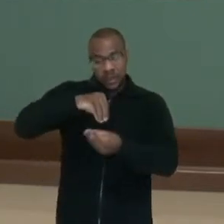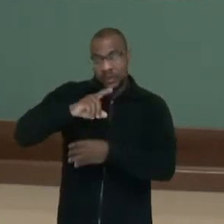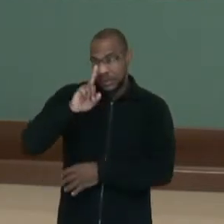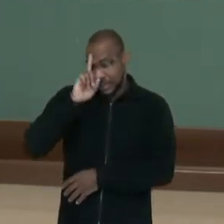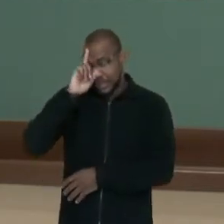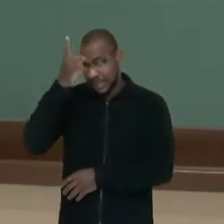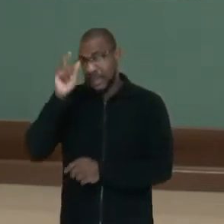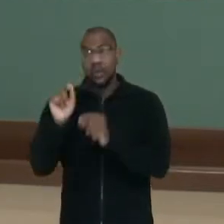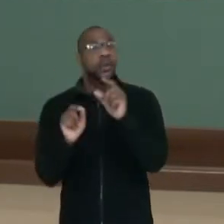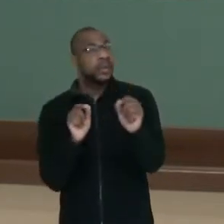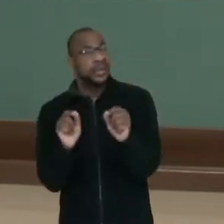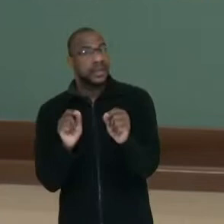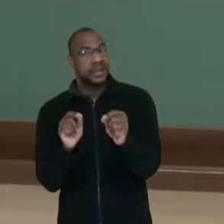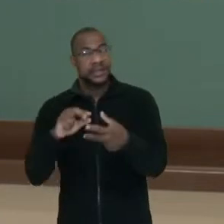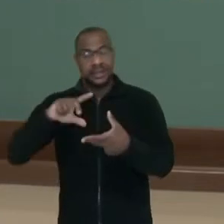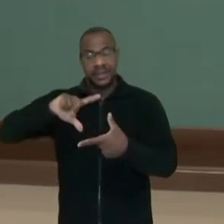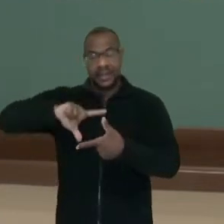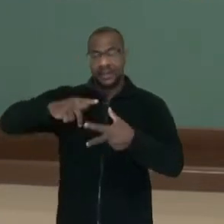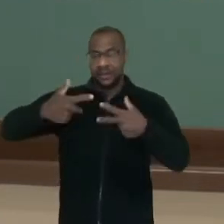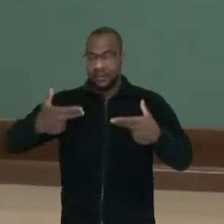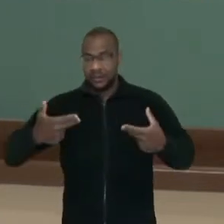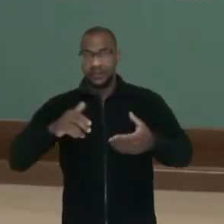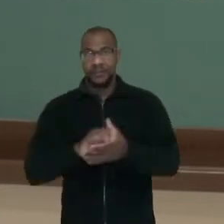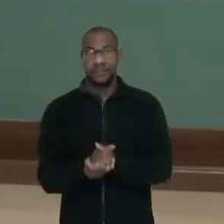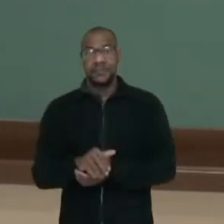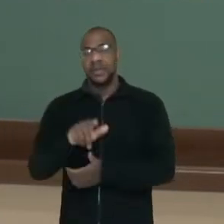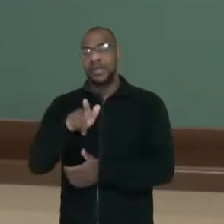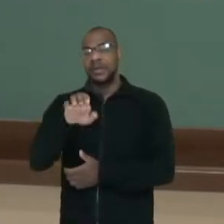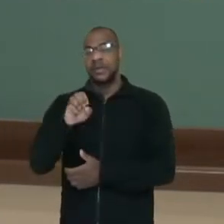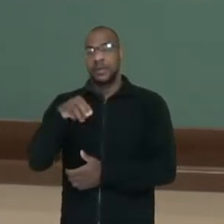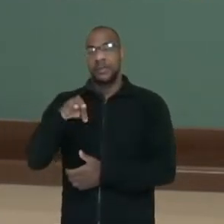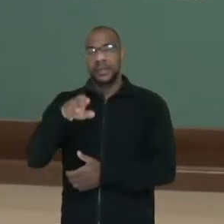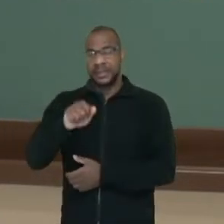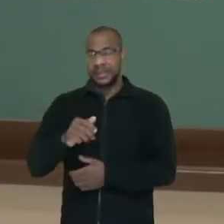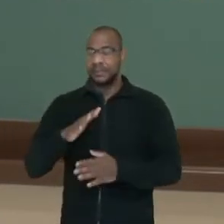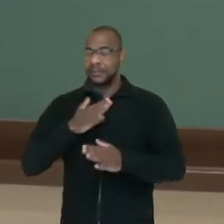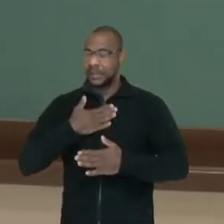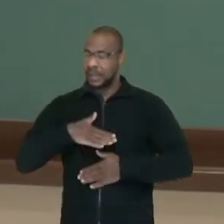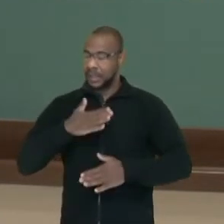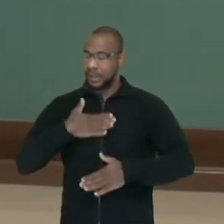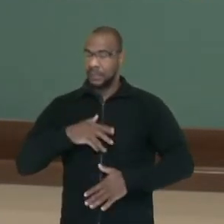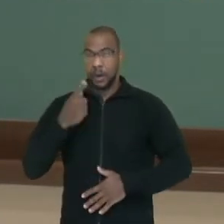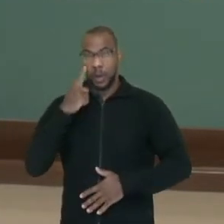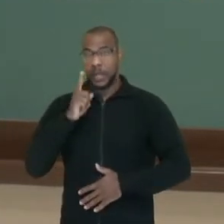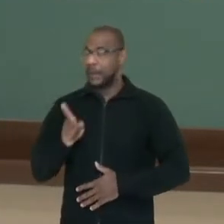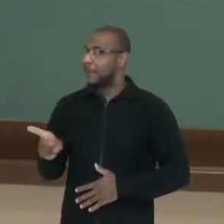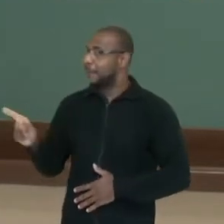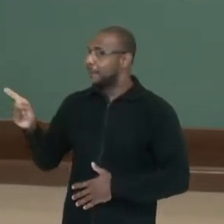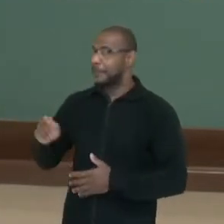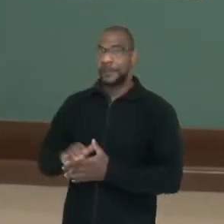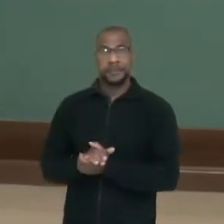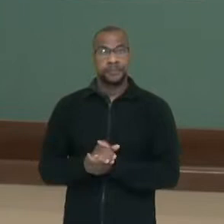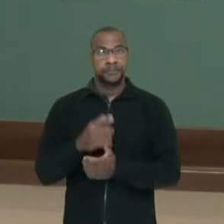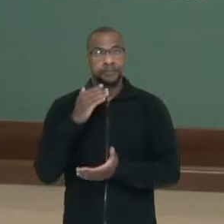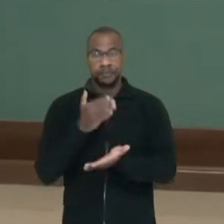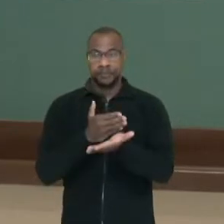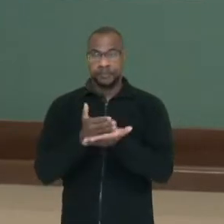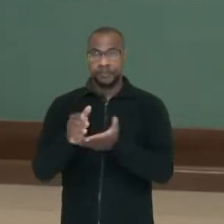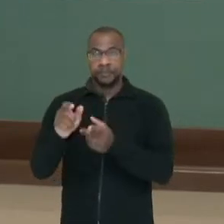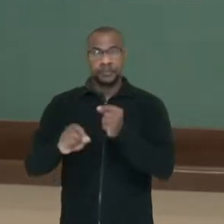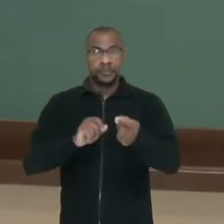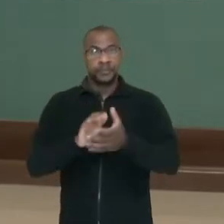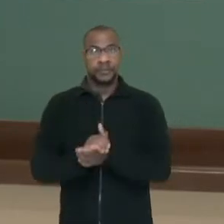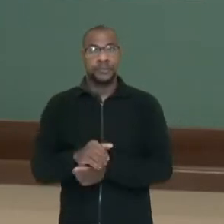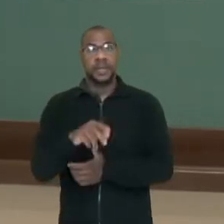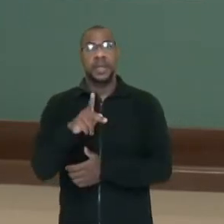colocando a função ali, tá? Respira fundo, é tranquilo. Vem comigo, olha lá. Vamos começar com a